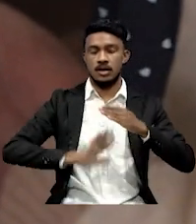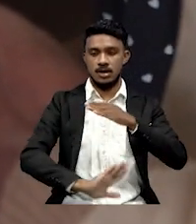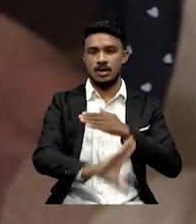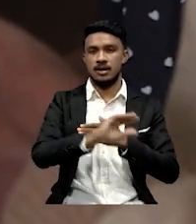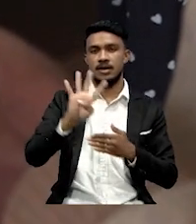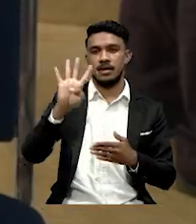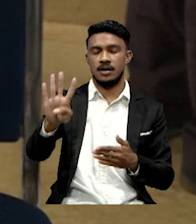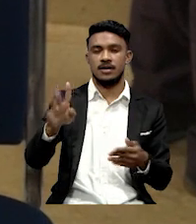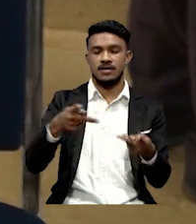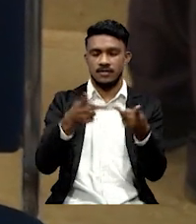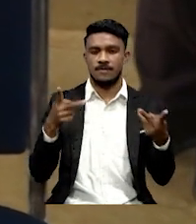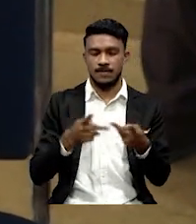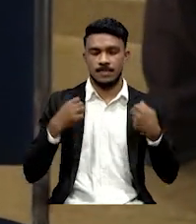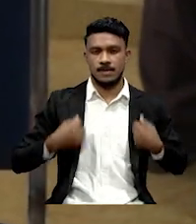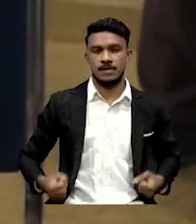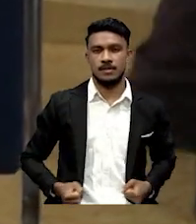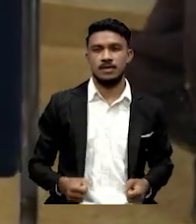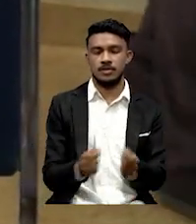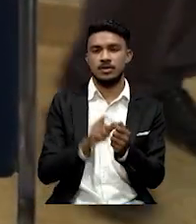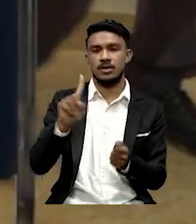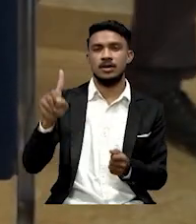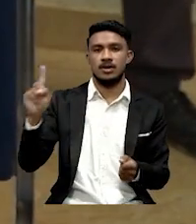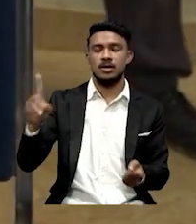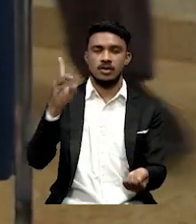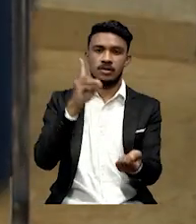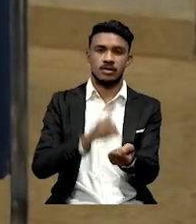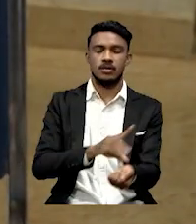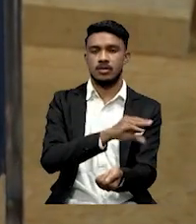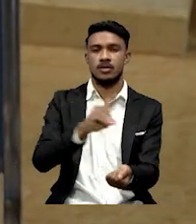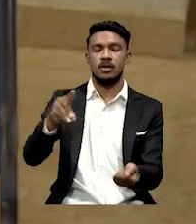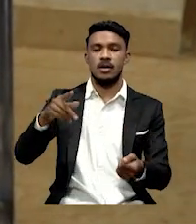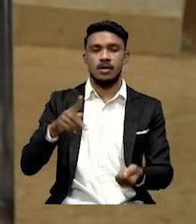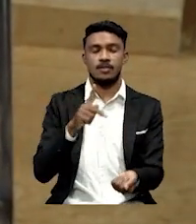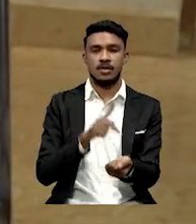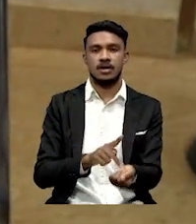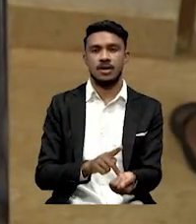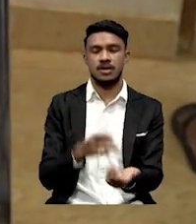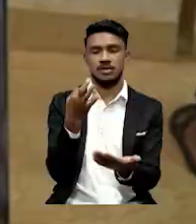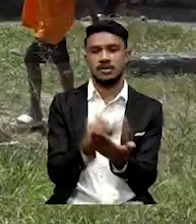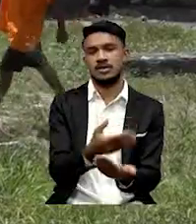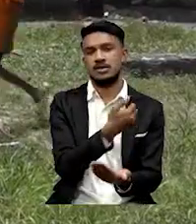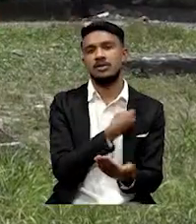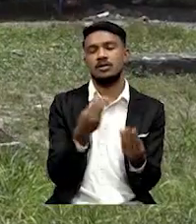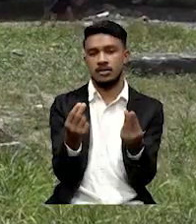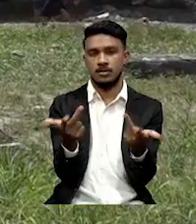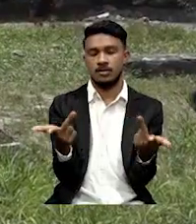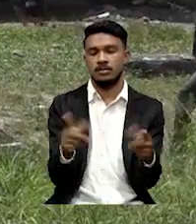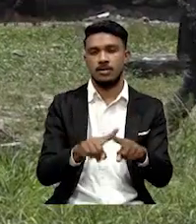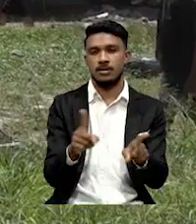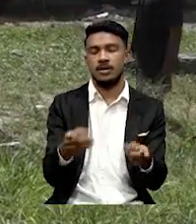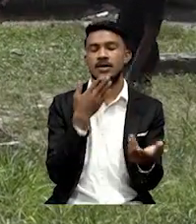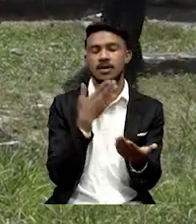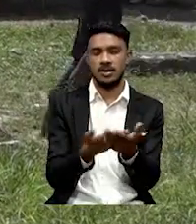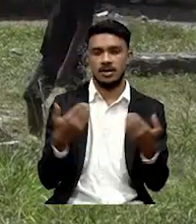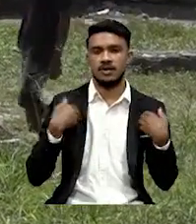rua destaca médico ideira, no mos enfermeiro, no parteira. Recurso será o suficiente, mas be quantidade ne be ia,